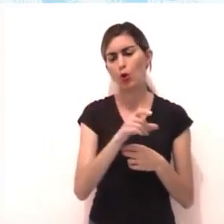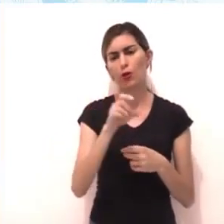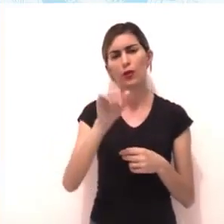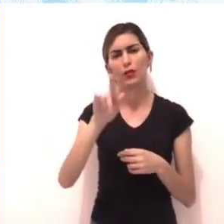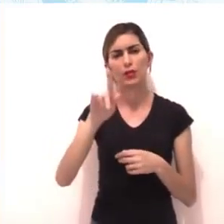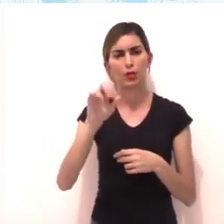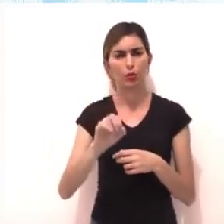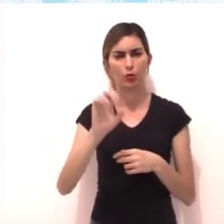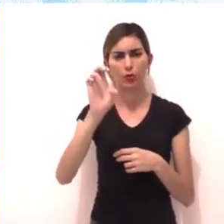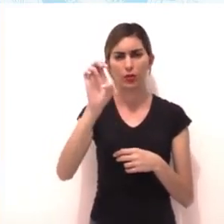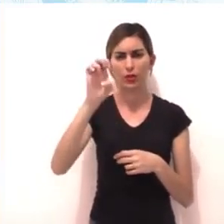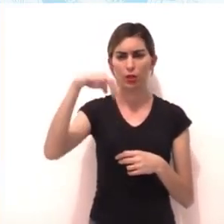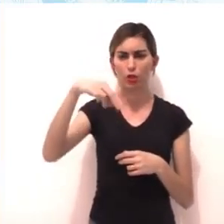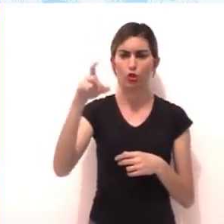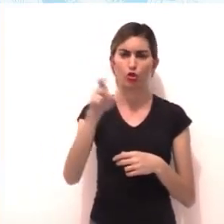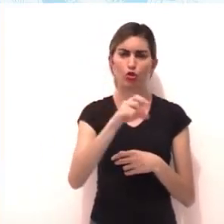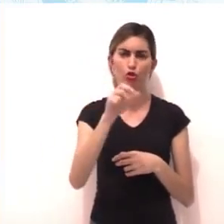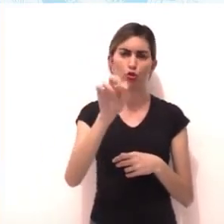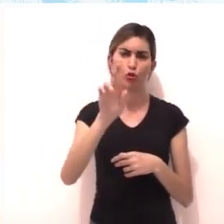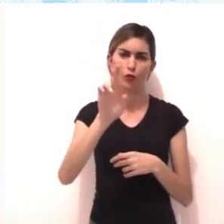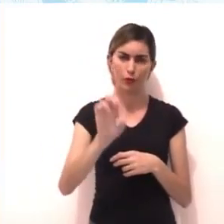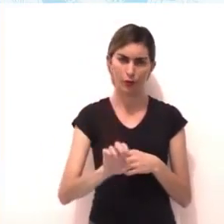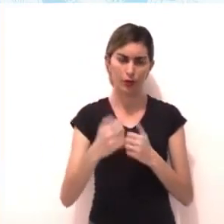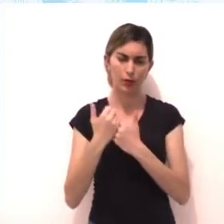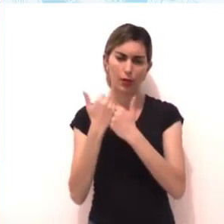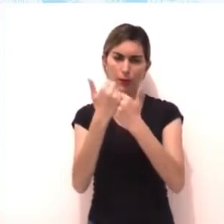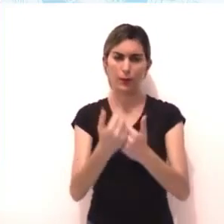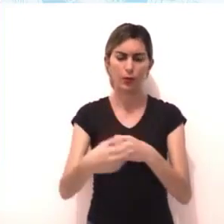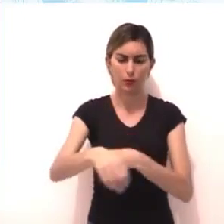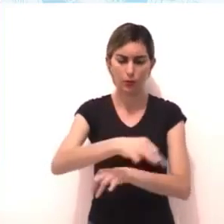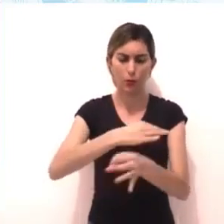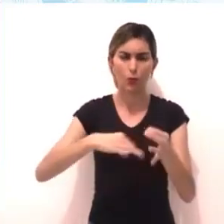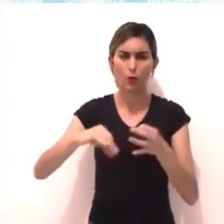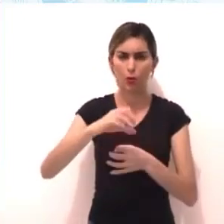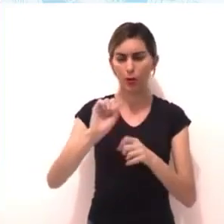de enxofre, representado pela molécula